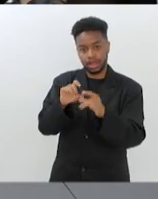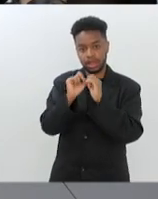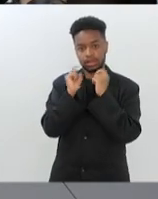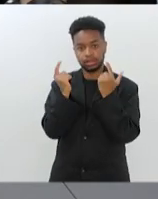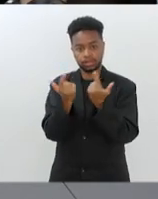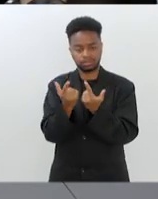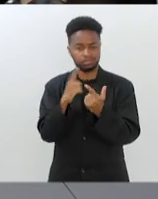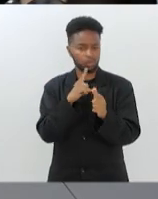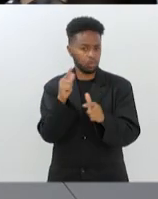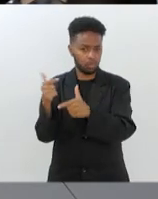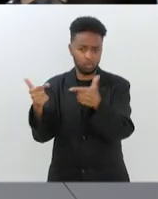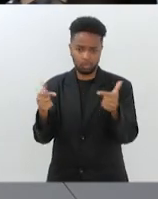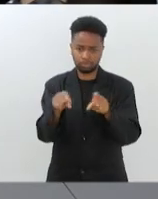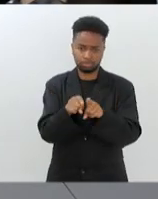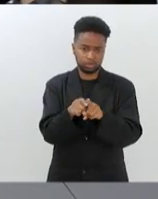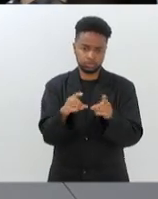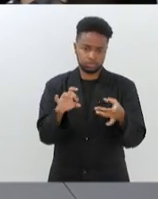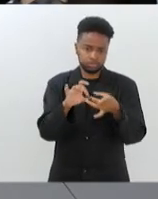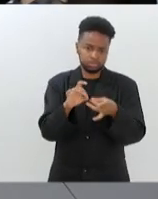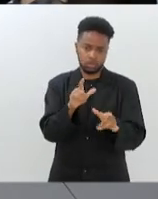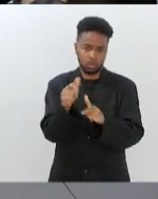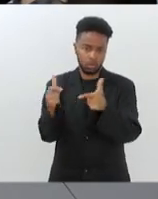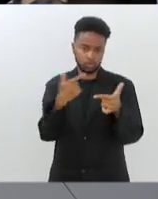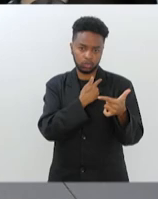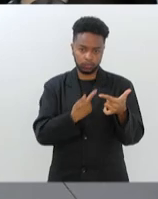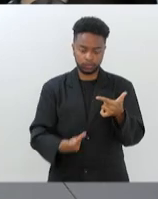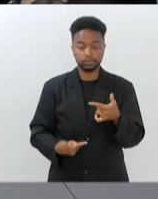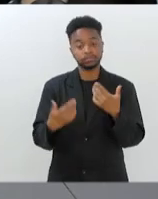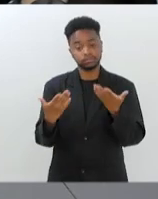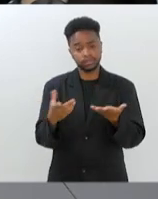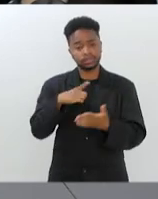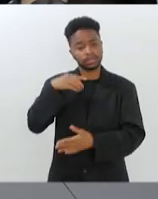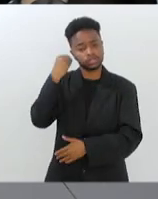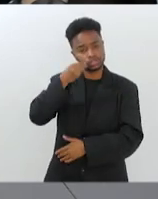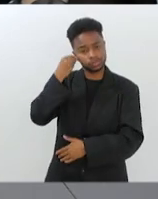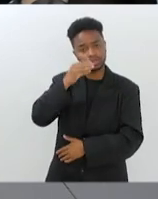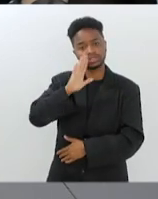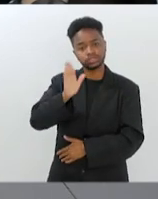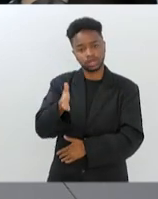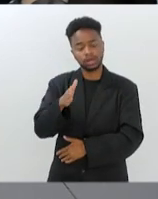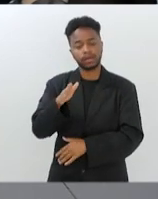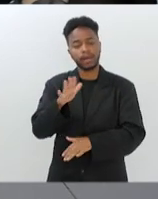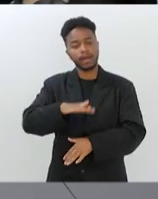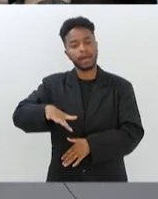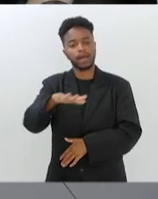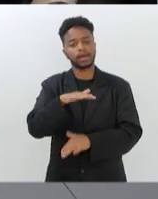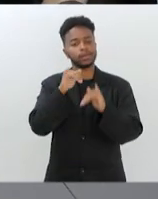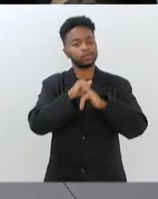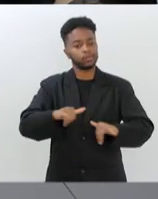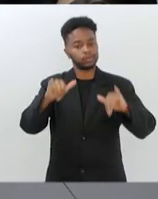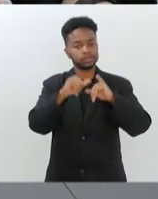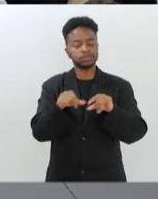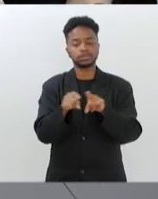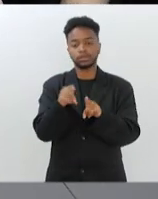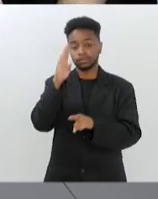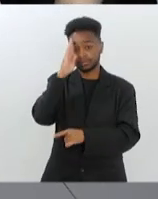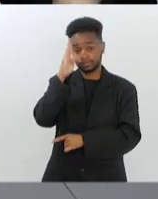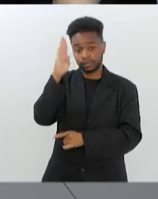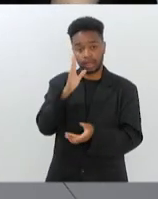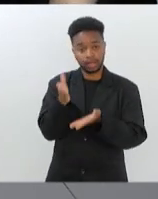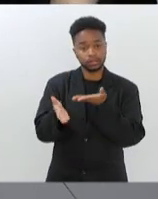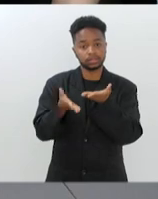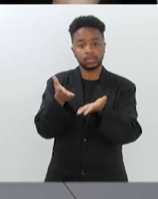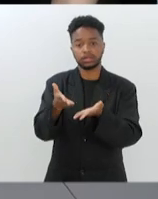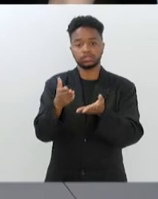tem contas enfim de outros governos estaduais então tem Total expertise e atuação na área de publicitária sobretudo no atendimento do